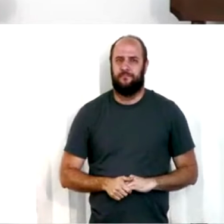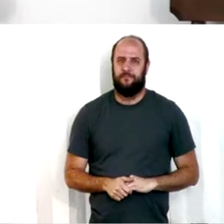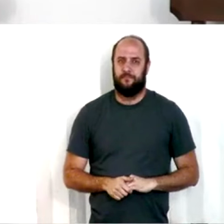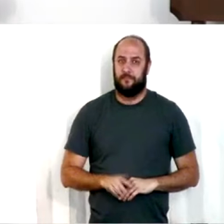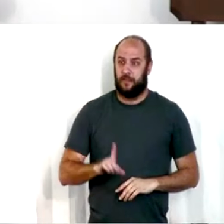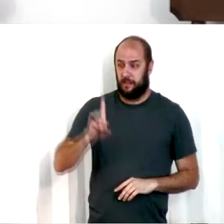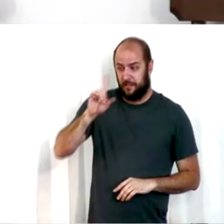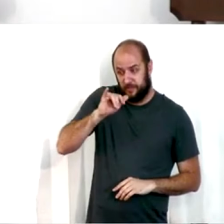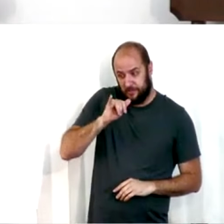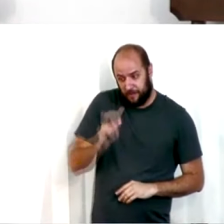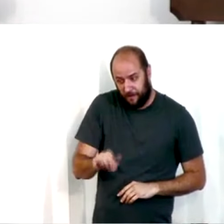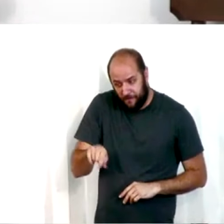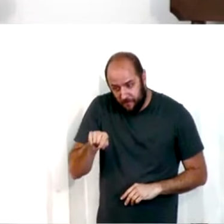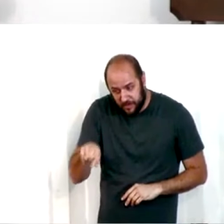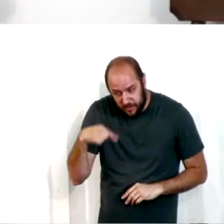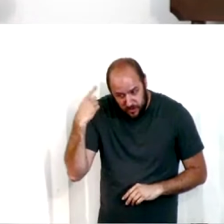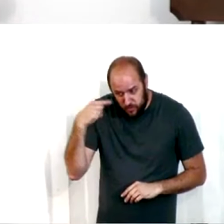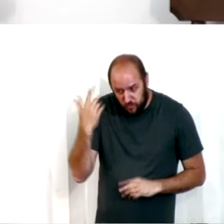ele: louco!